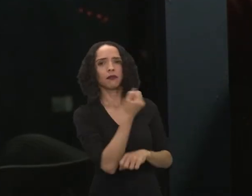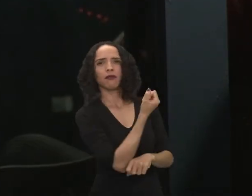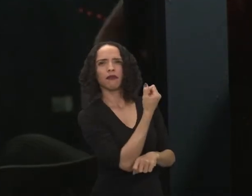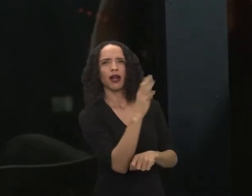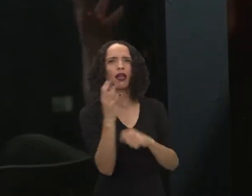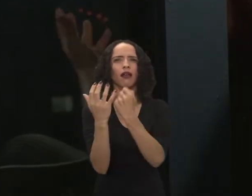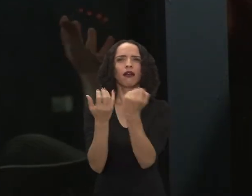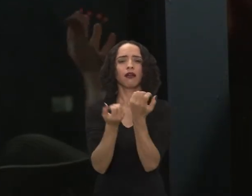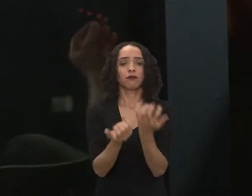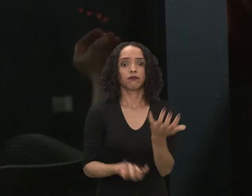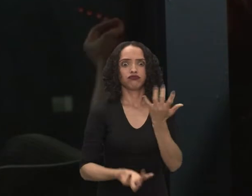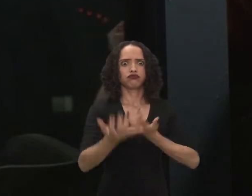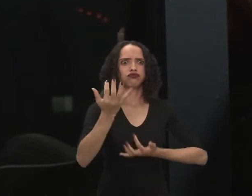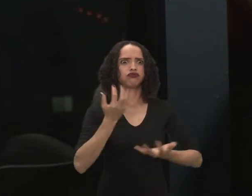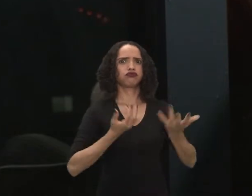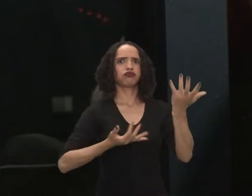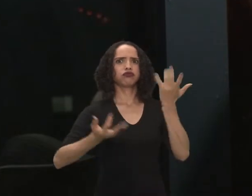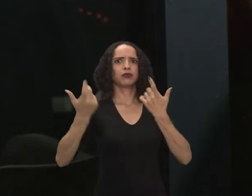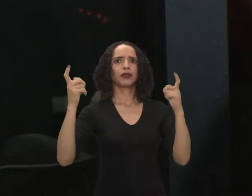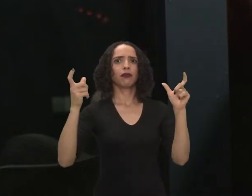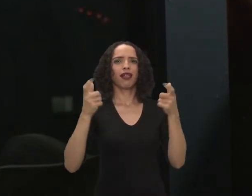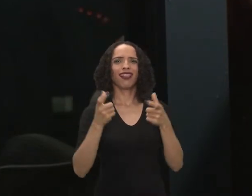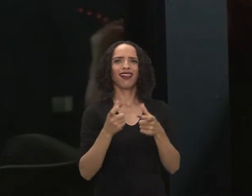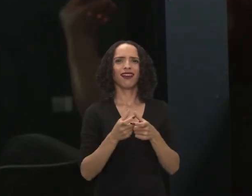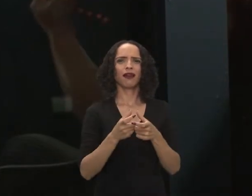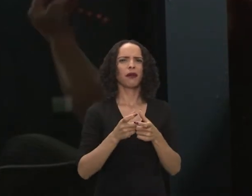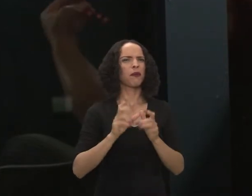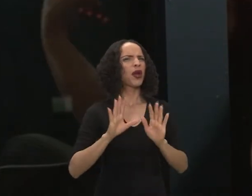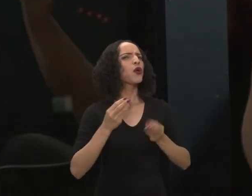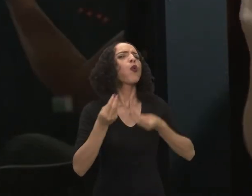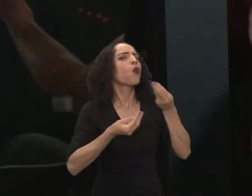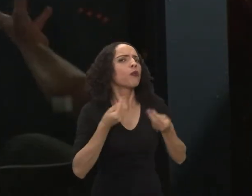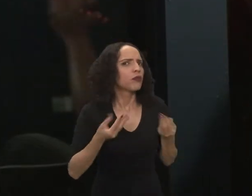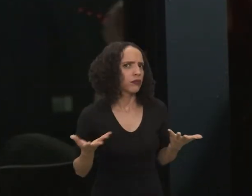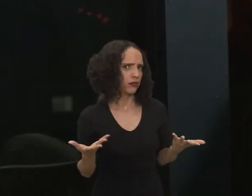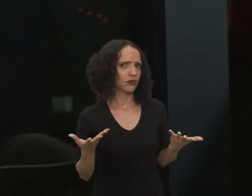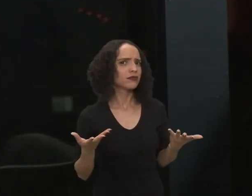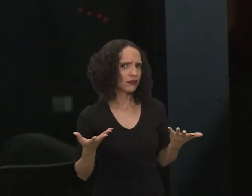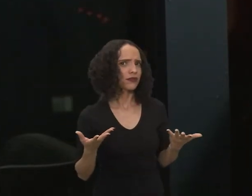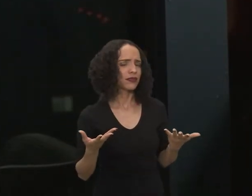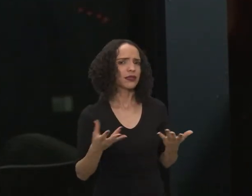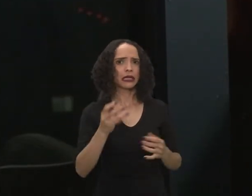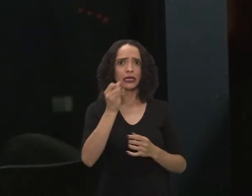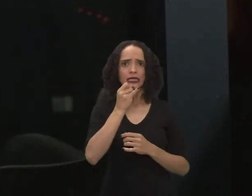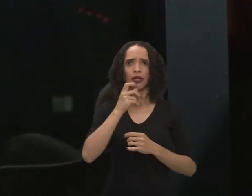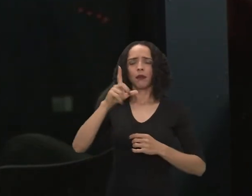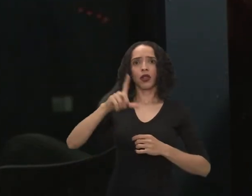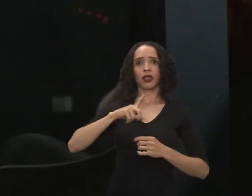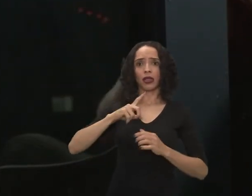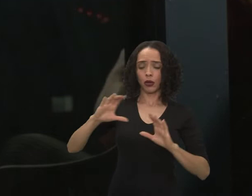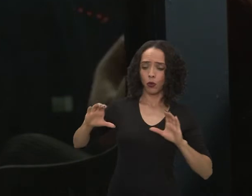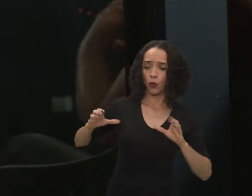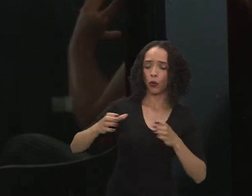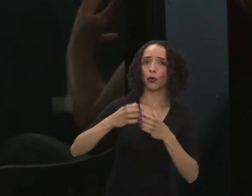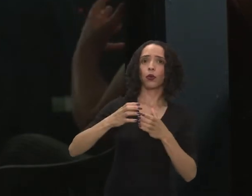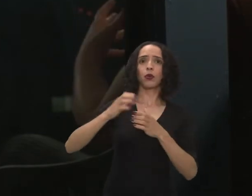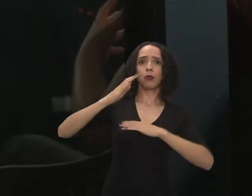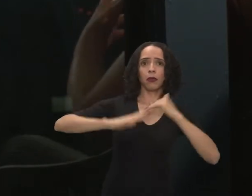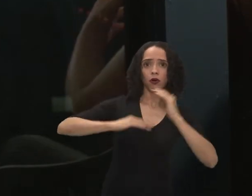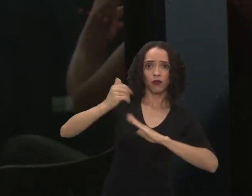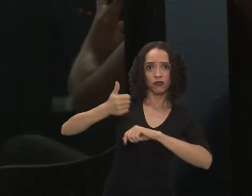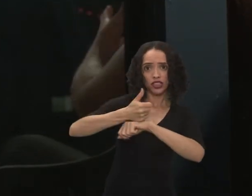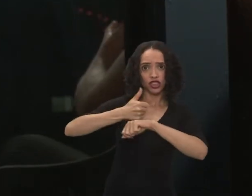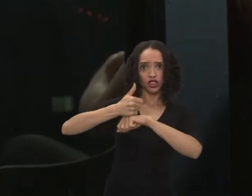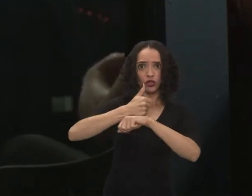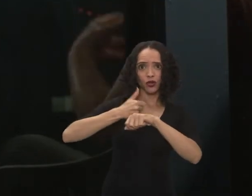queimadas. Como? É preciso dizer como, né? Através de quê? De patrulhas rurais para impedir que